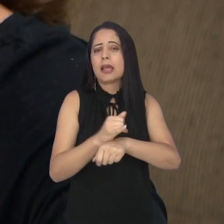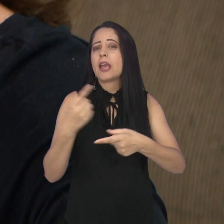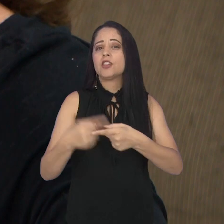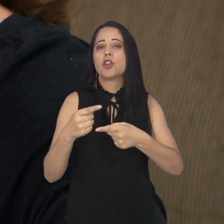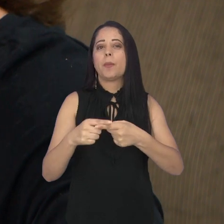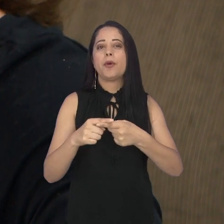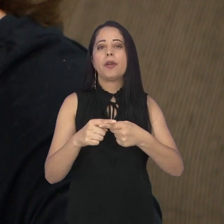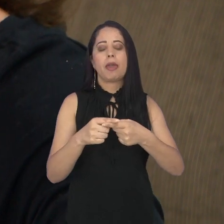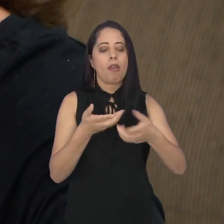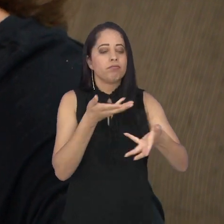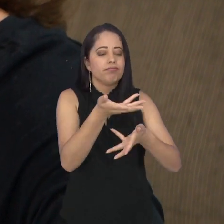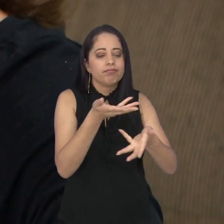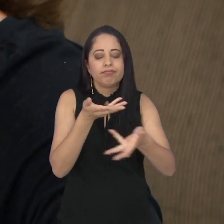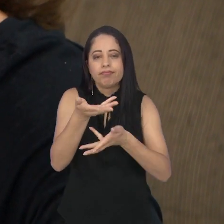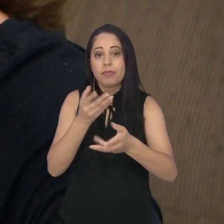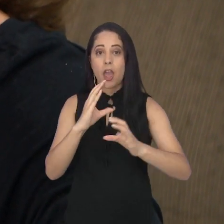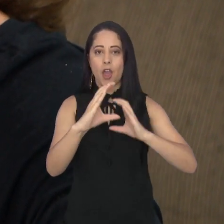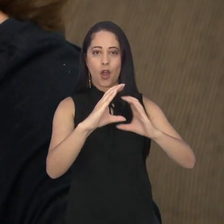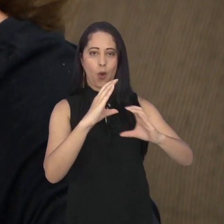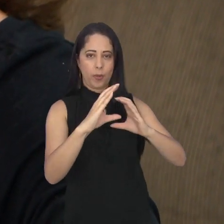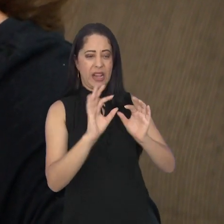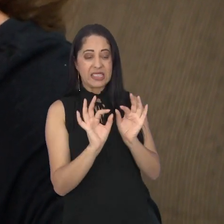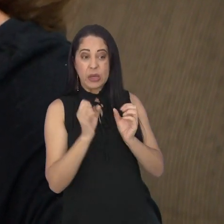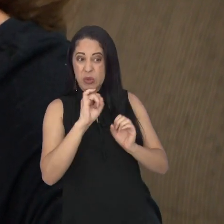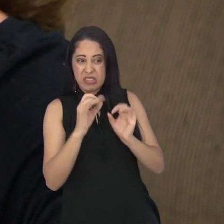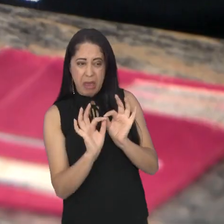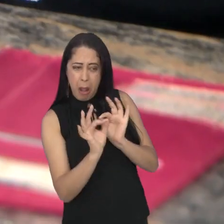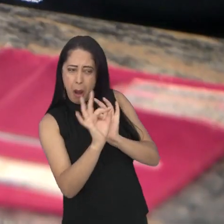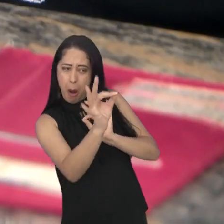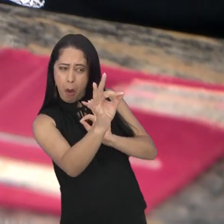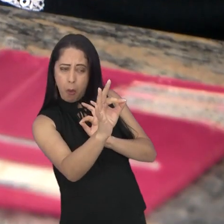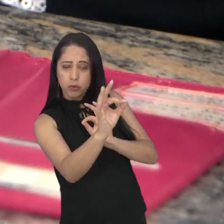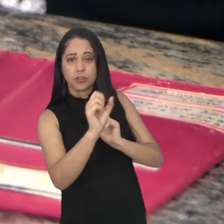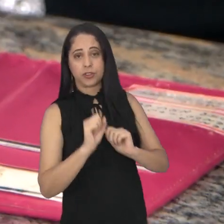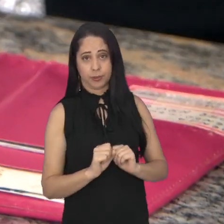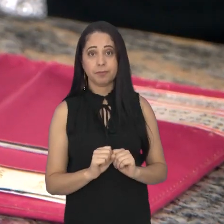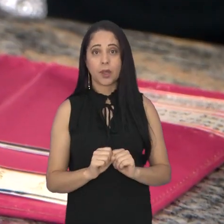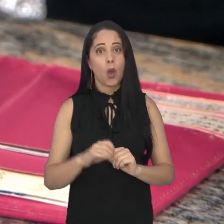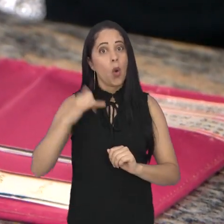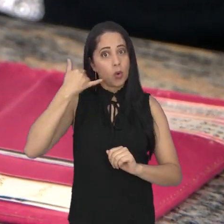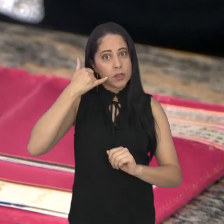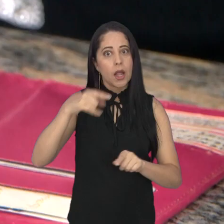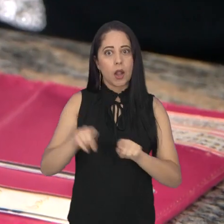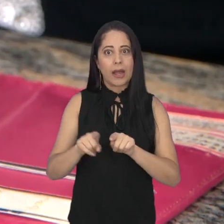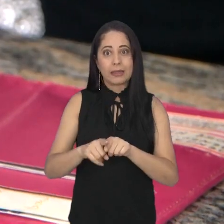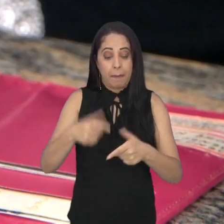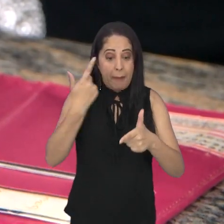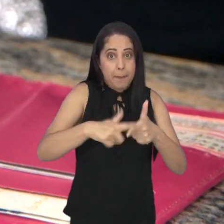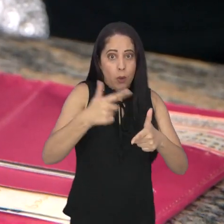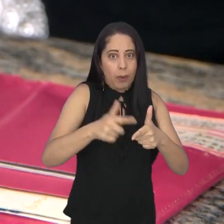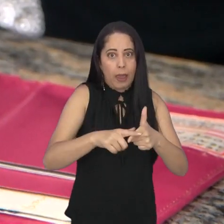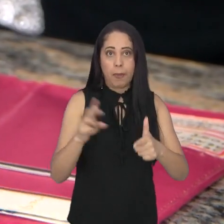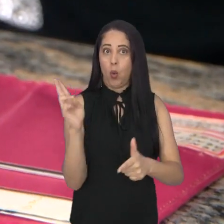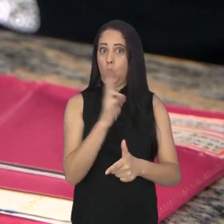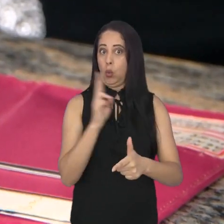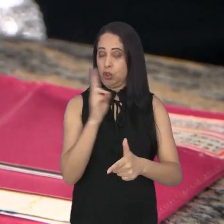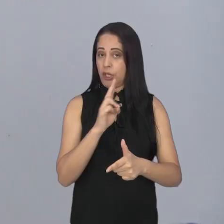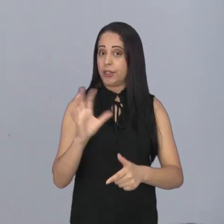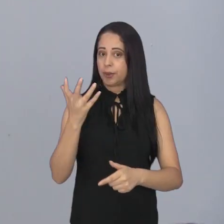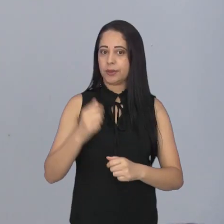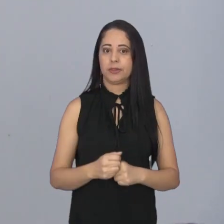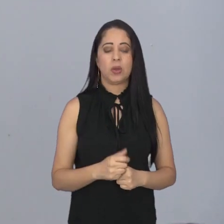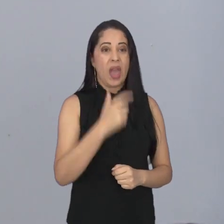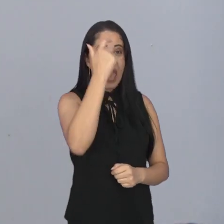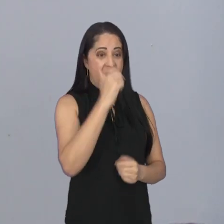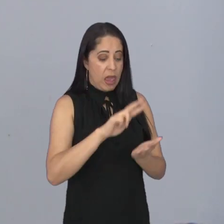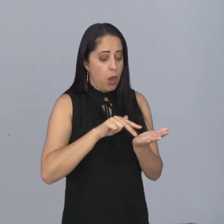ela usa para aproximar quem está longe e até mais. O celular já foi o auxílio que ela precisava na hora de uma emergência.